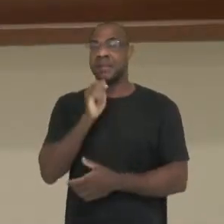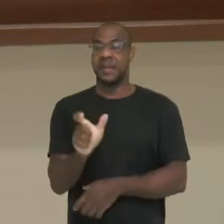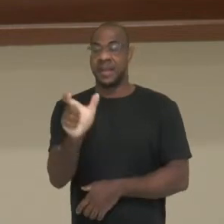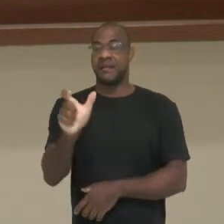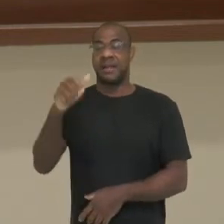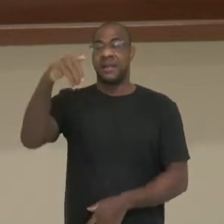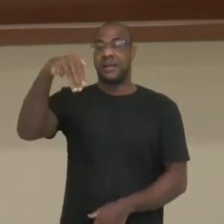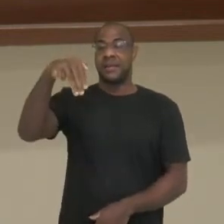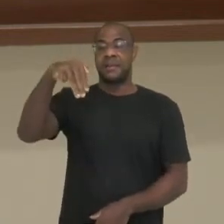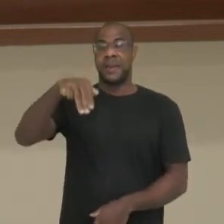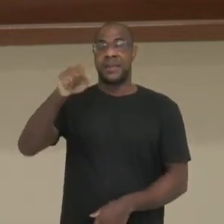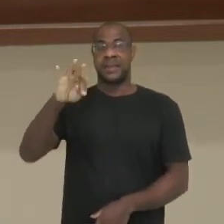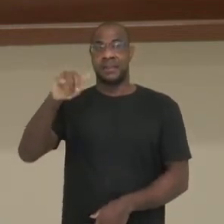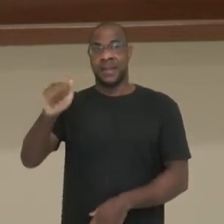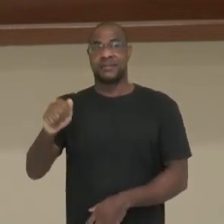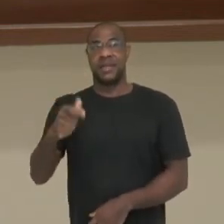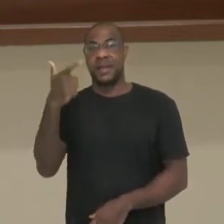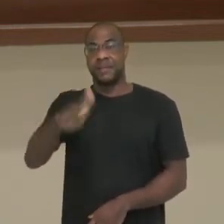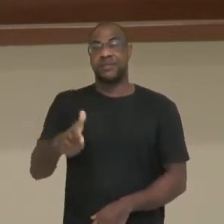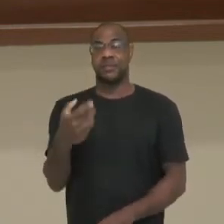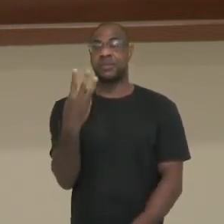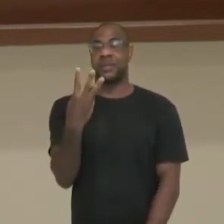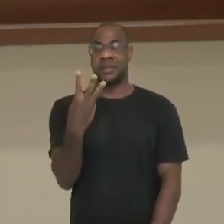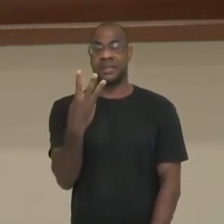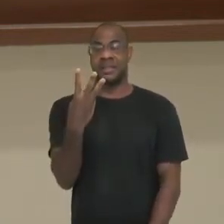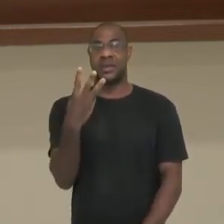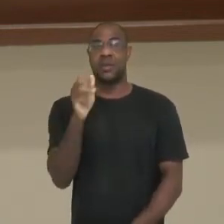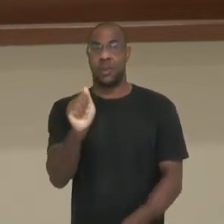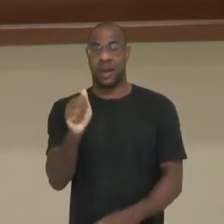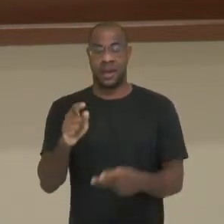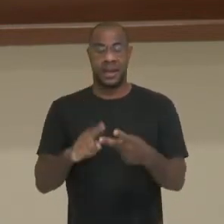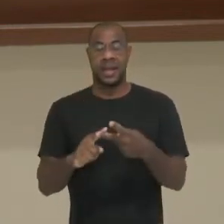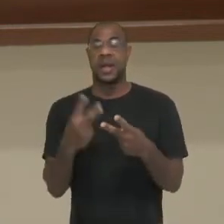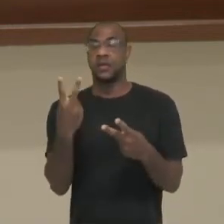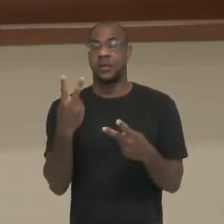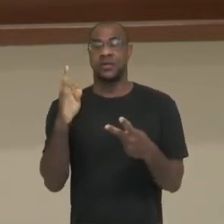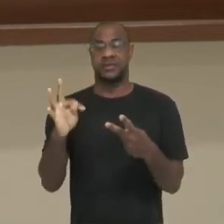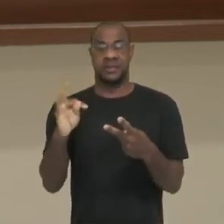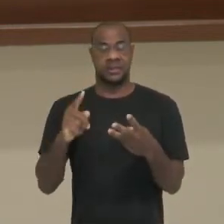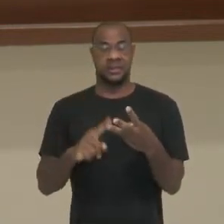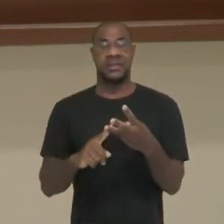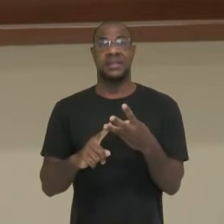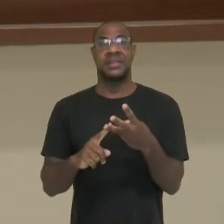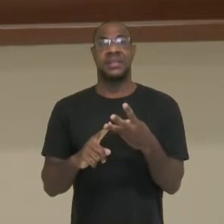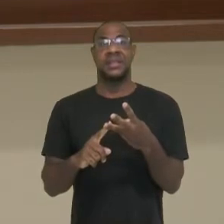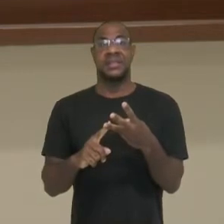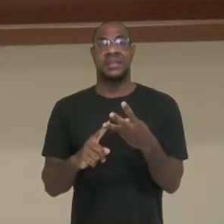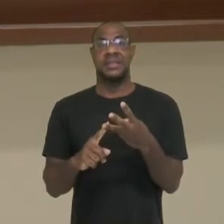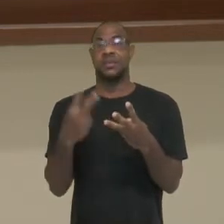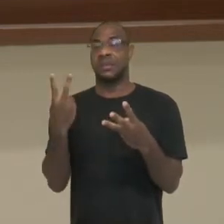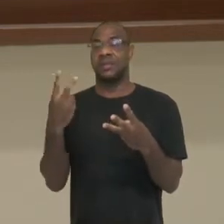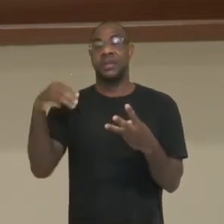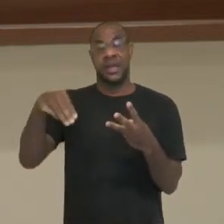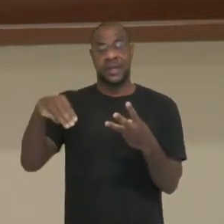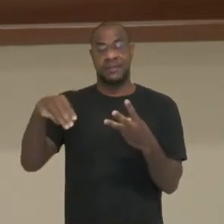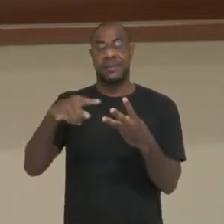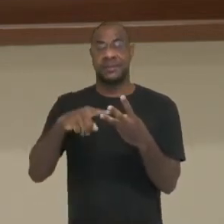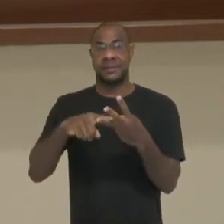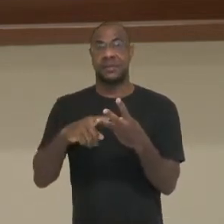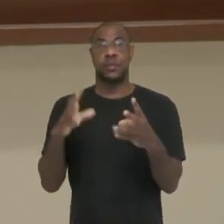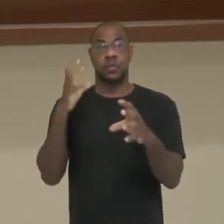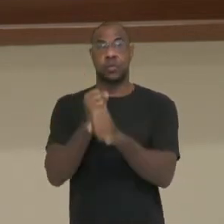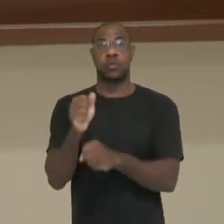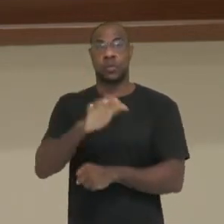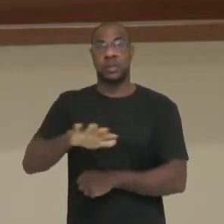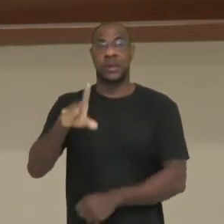eu repetia 3 vezes o A, 2 vezes o T e 2 vezes o M. Então, no total